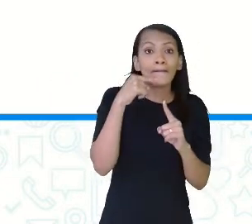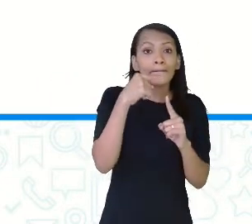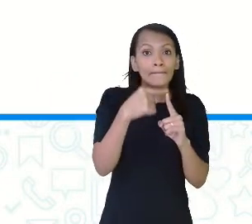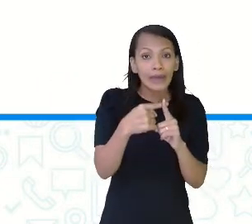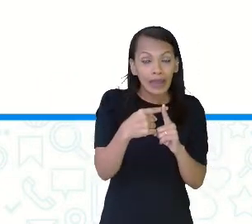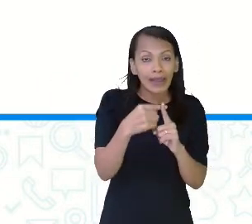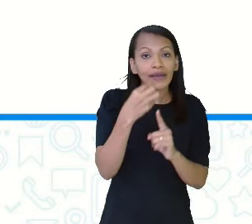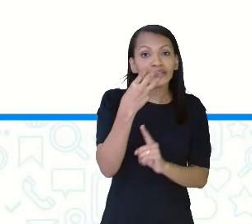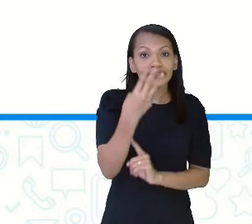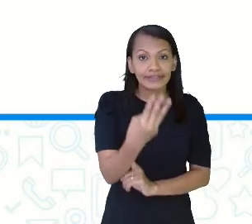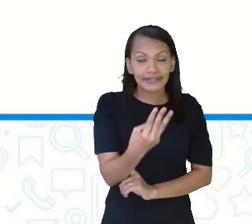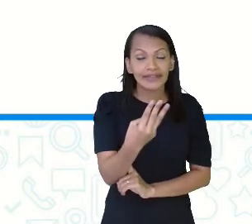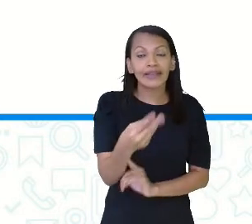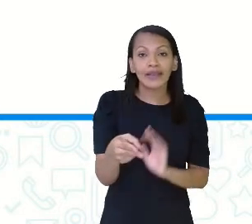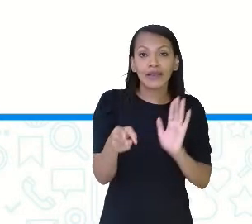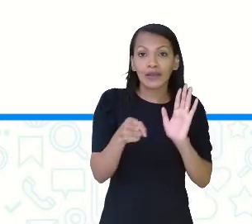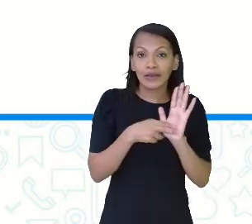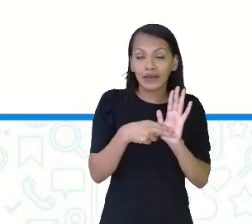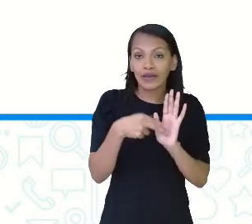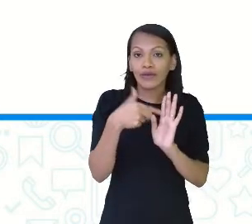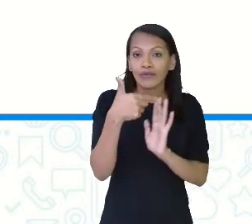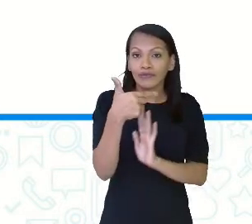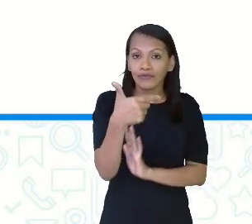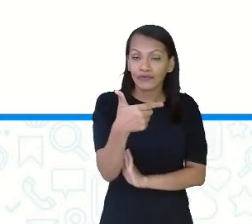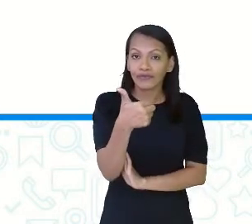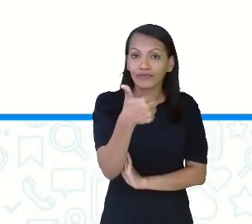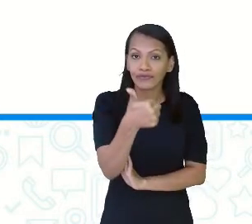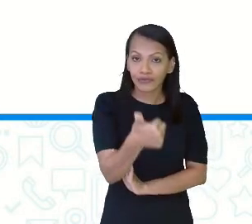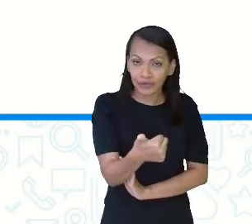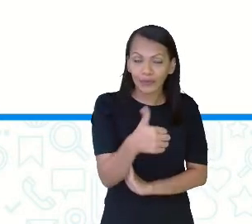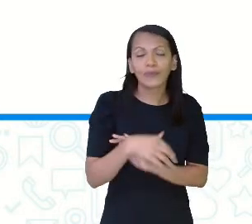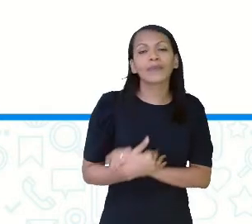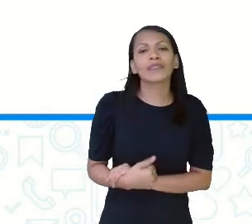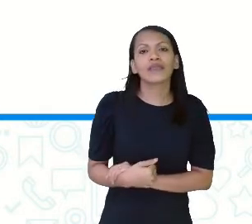3, 21. A resposta é